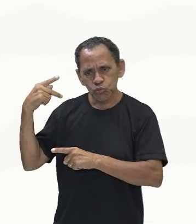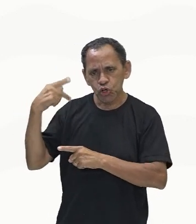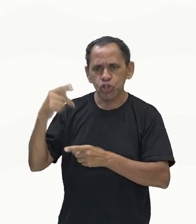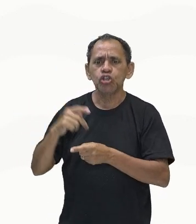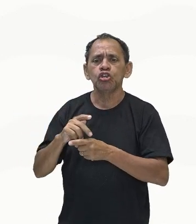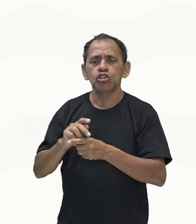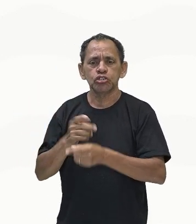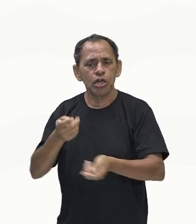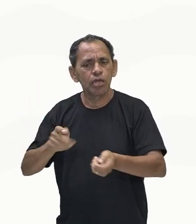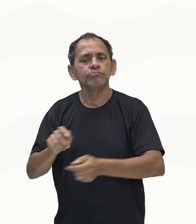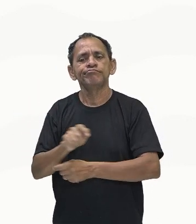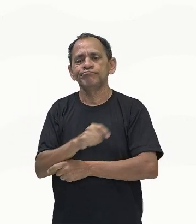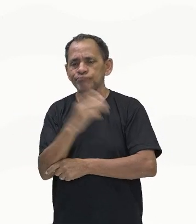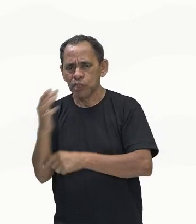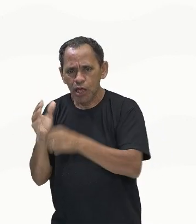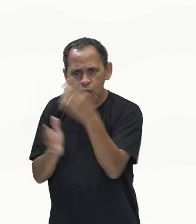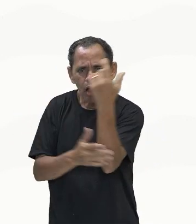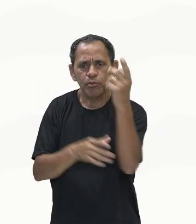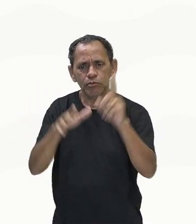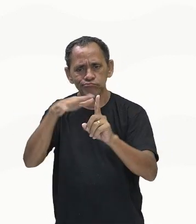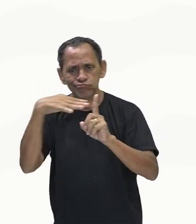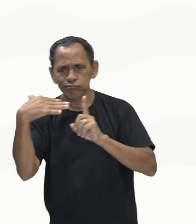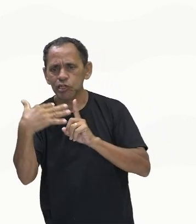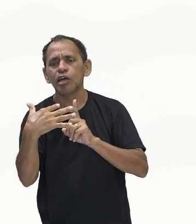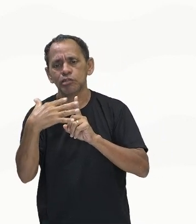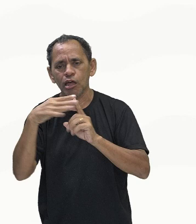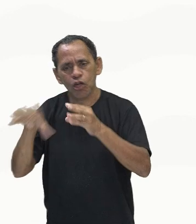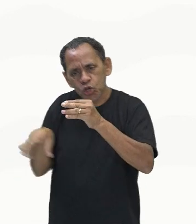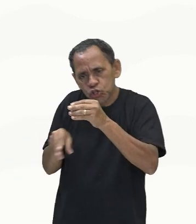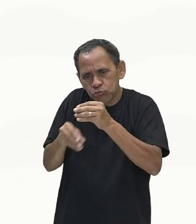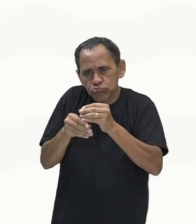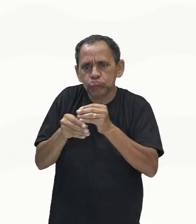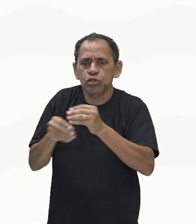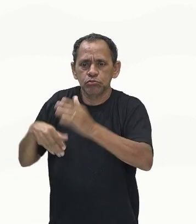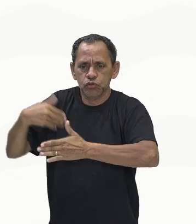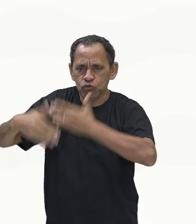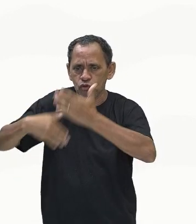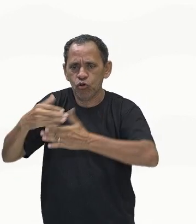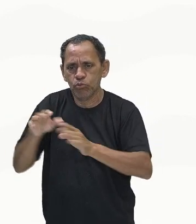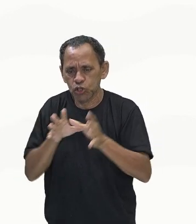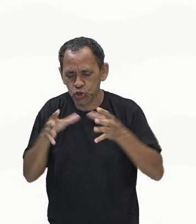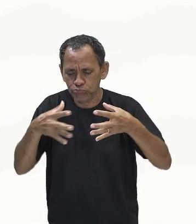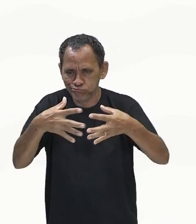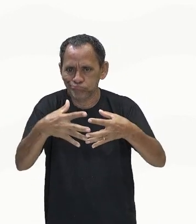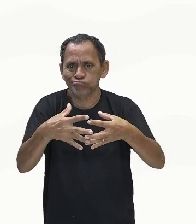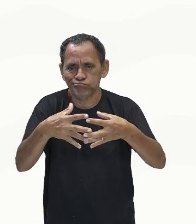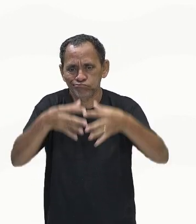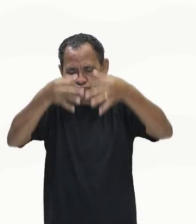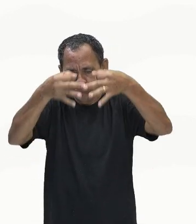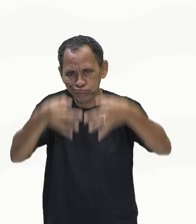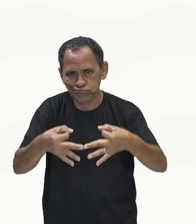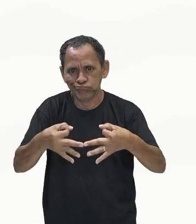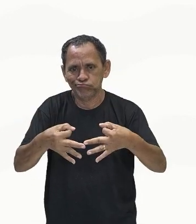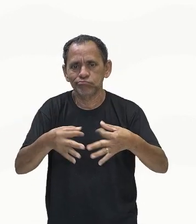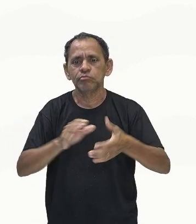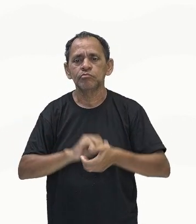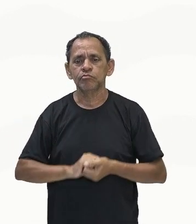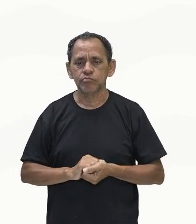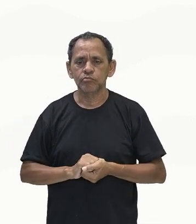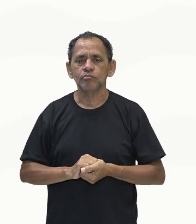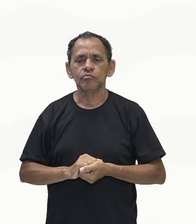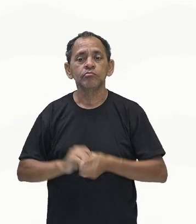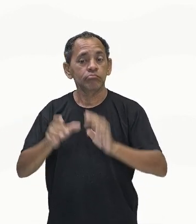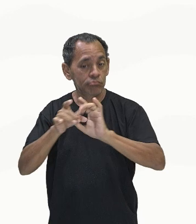e ambientais, contribuindo para a construção de uma comunidade mais justa e também